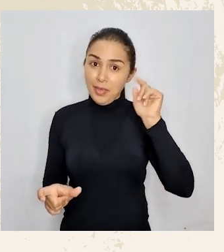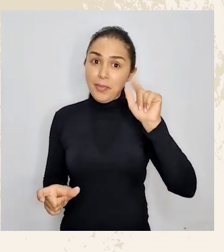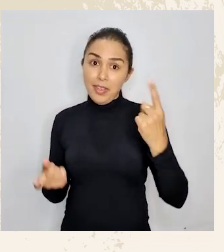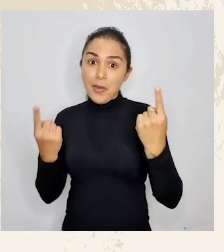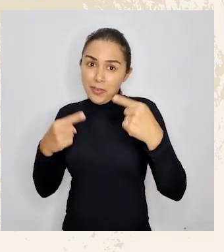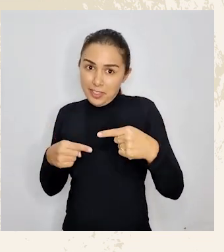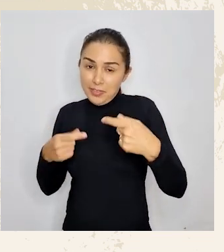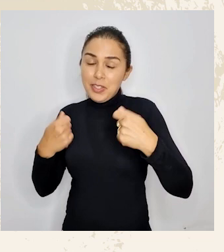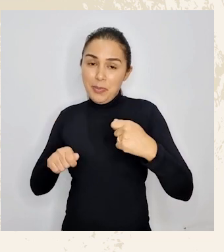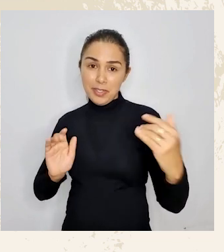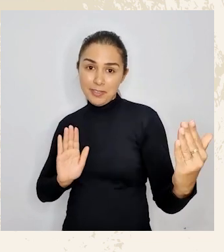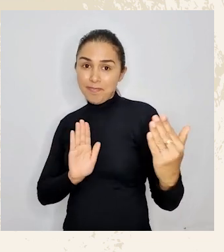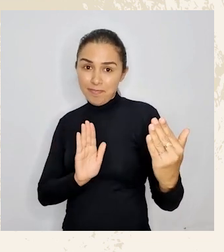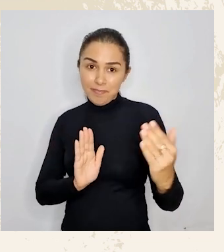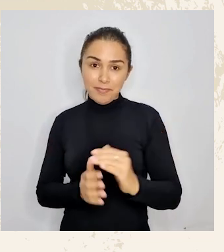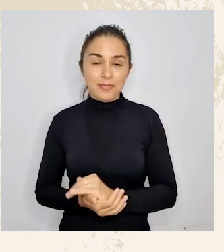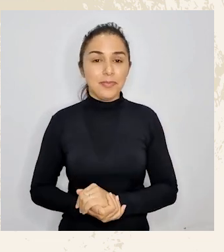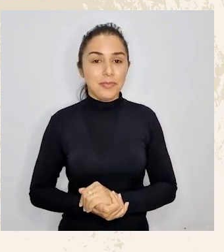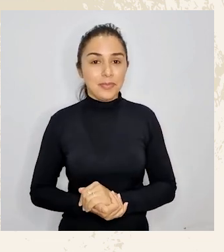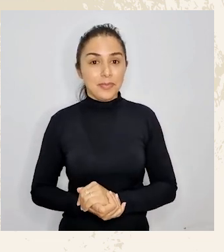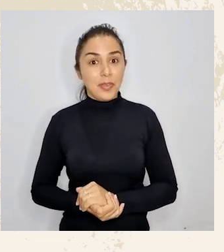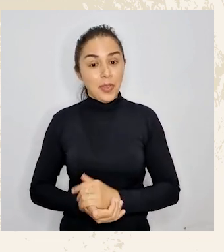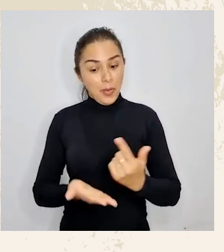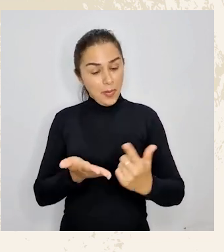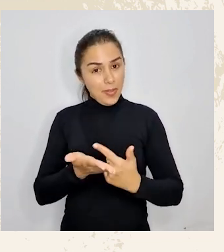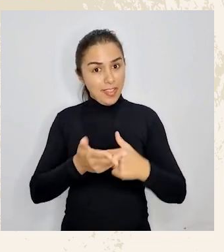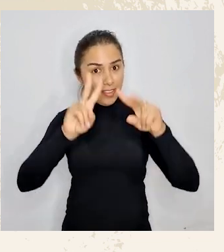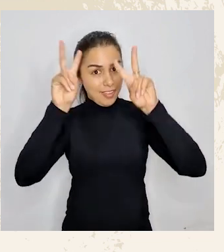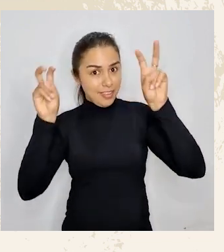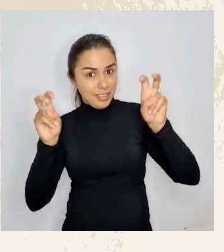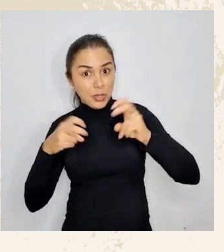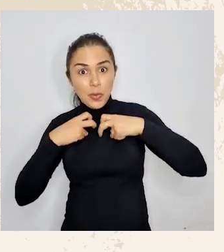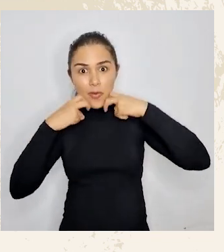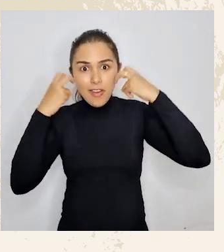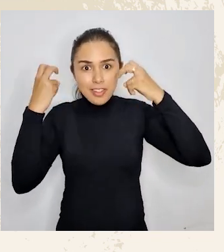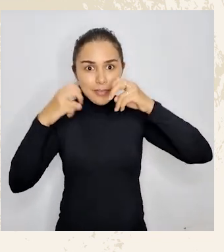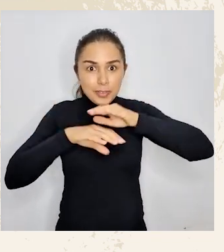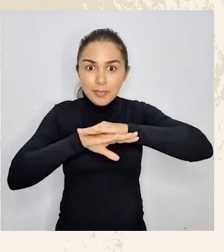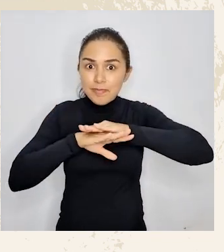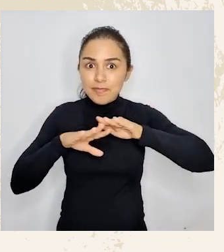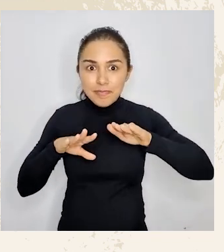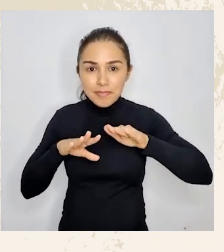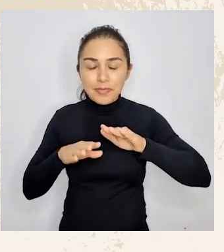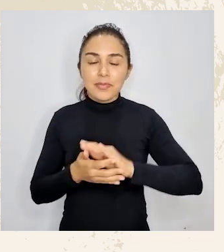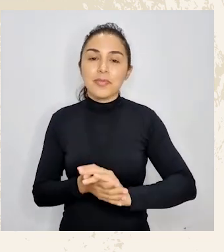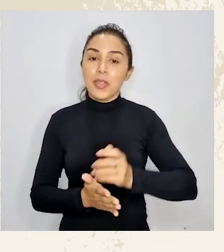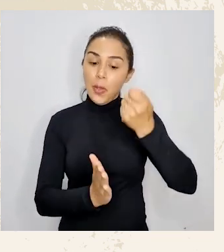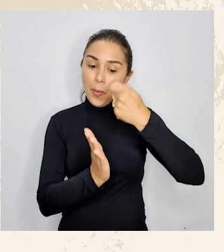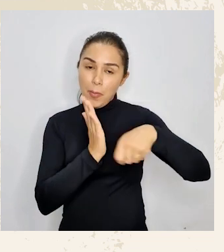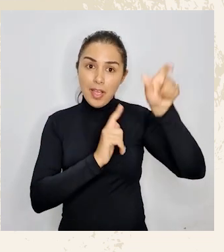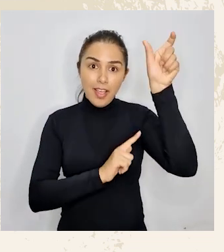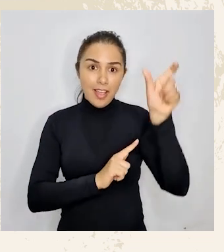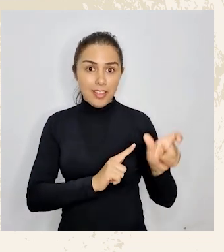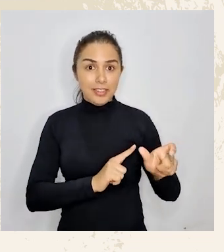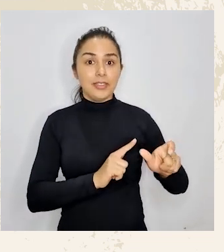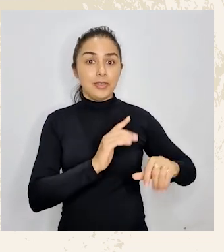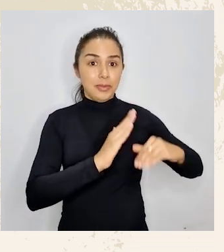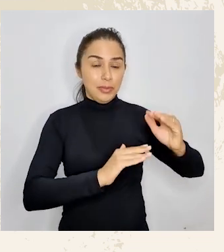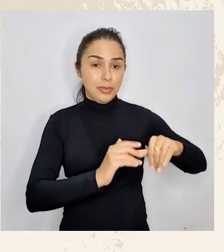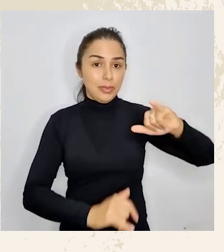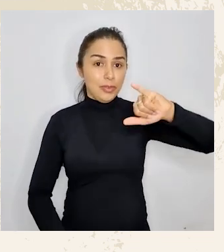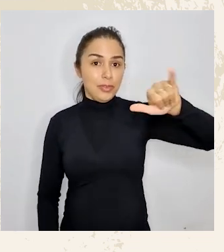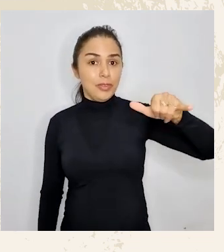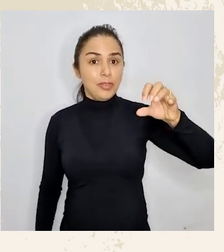grande desafio pela frente. O livro Quando a Vergonha Bate Asas, escrito por Jonas Ribeiro, é